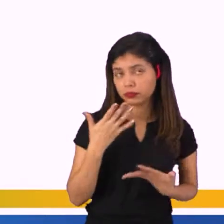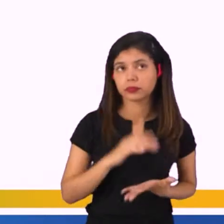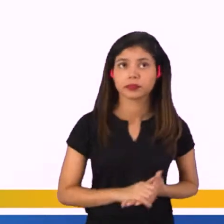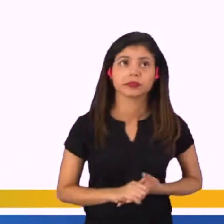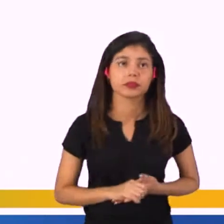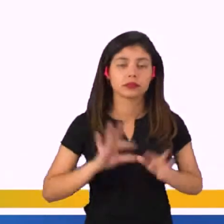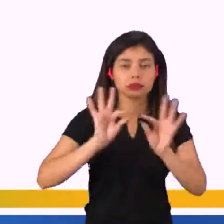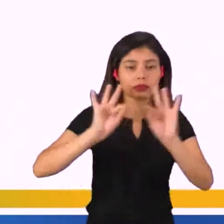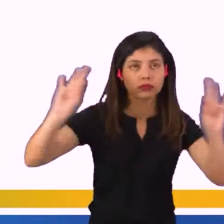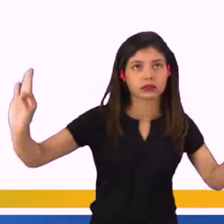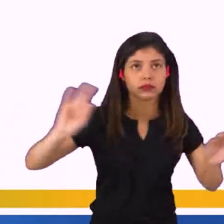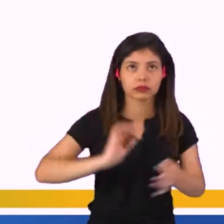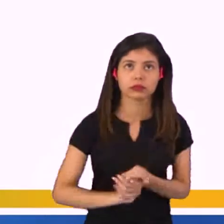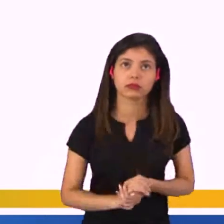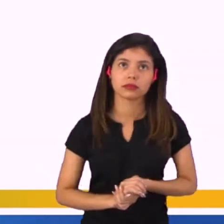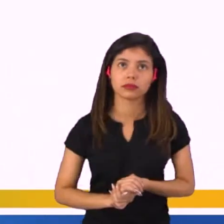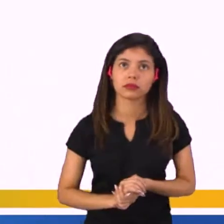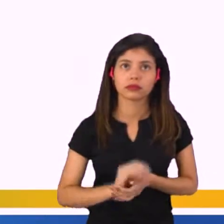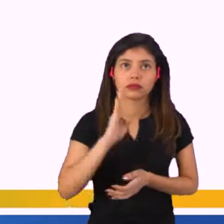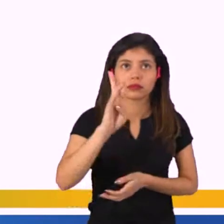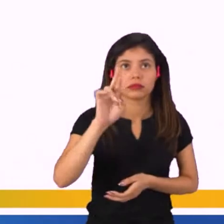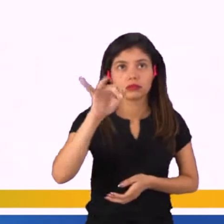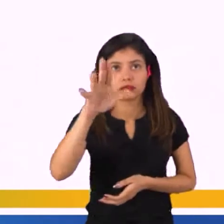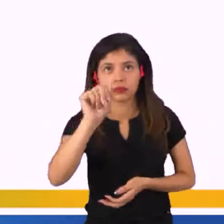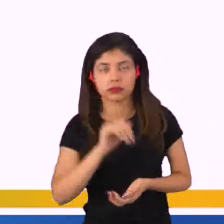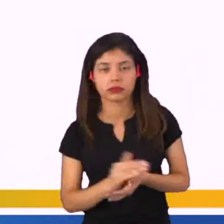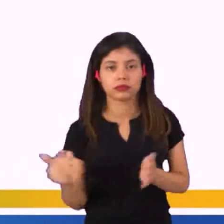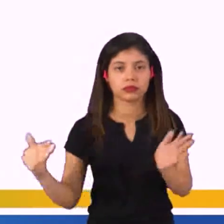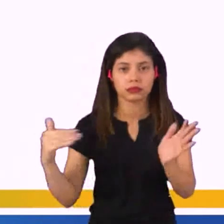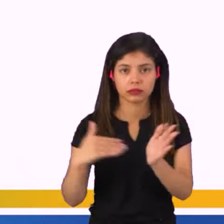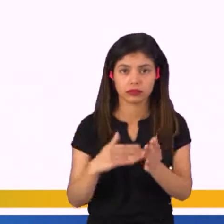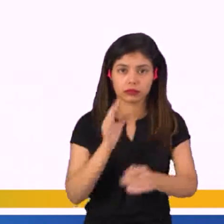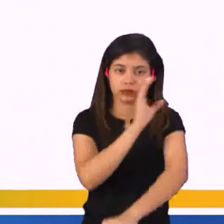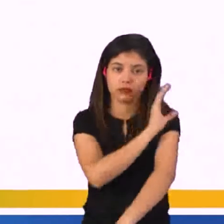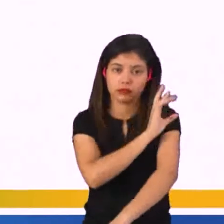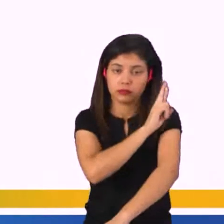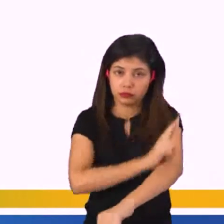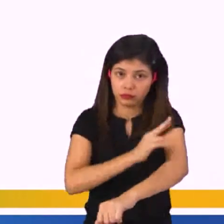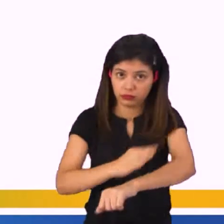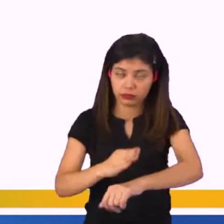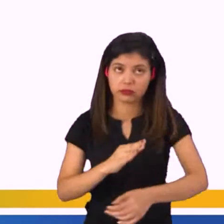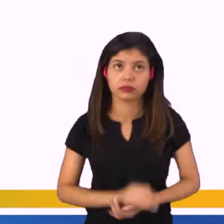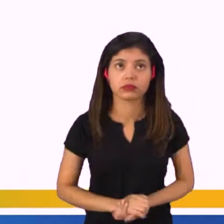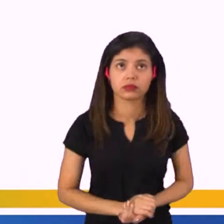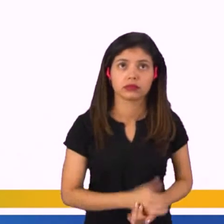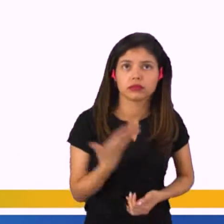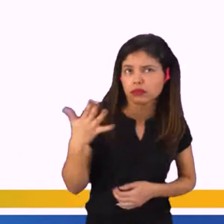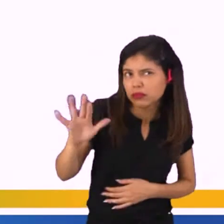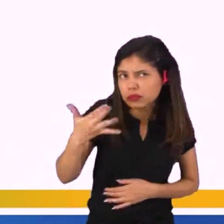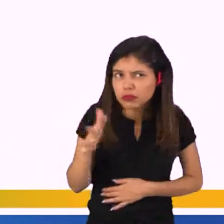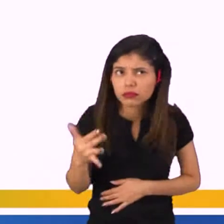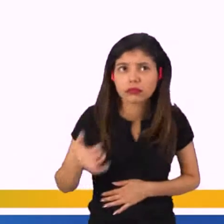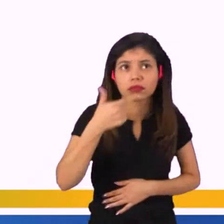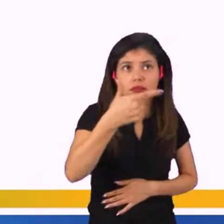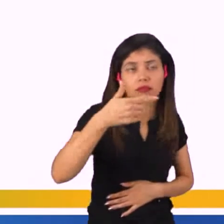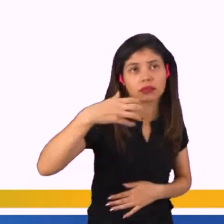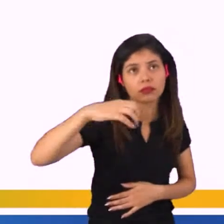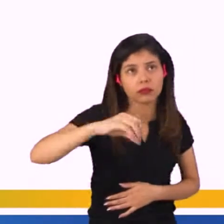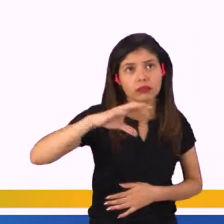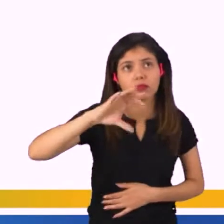Bom, então a distância do município de Brasileia, da capital de Rio Branco, né, é de aproximadamente